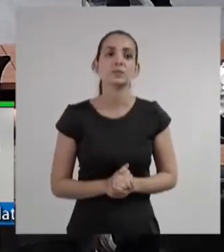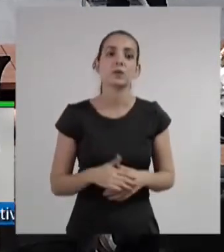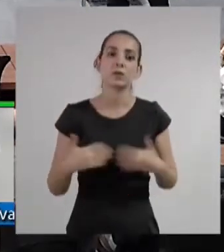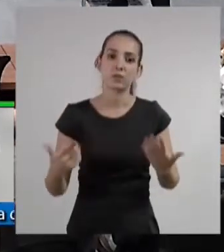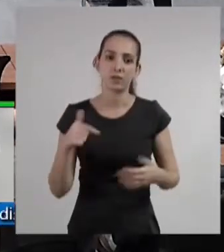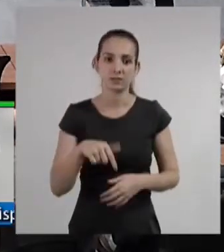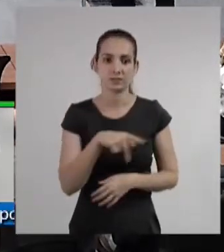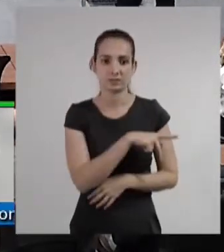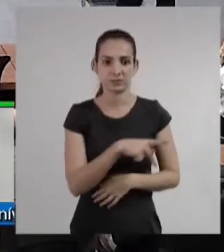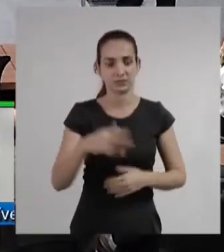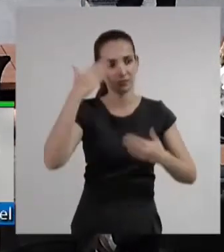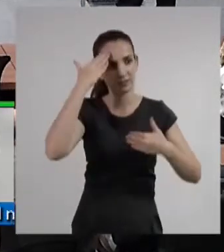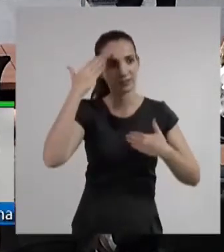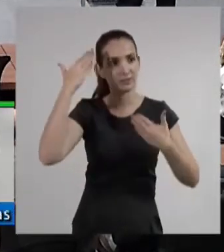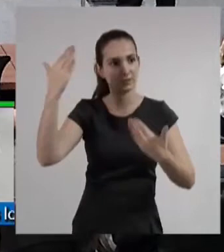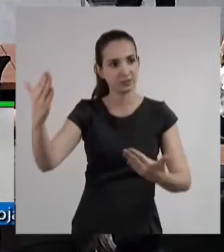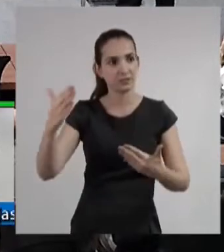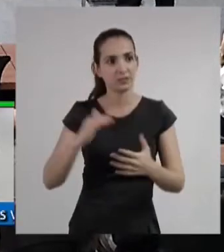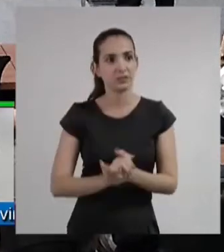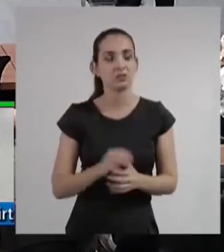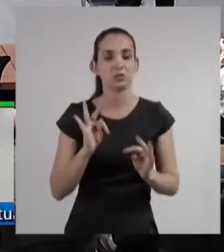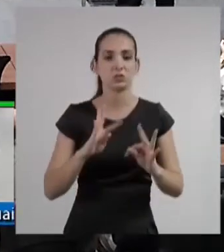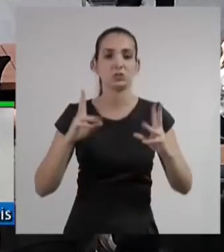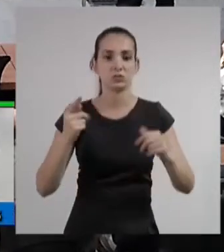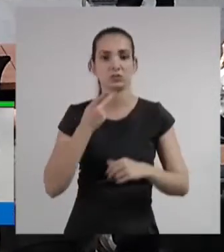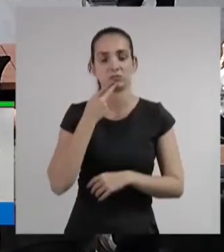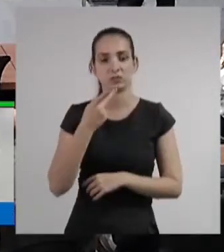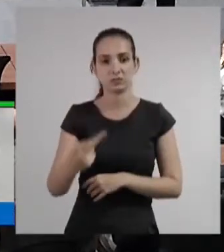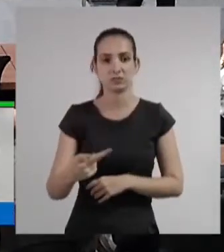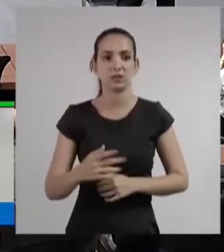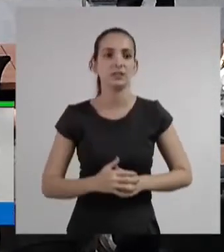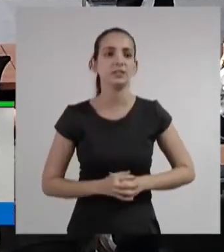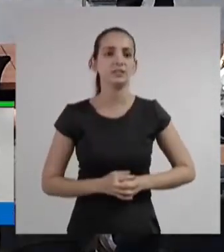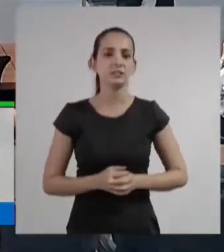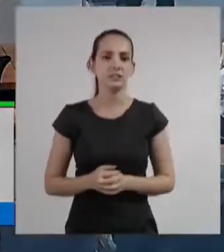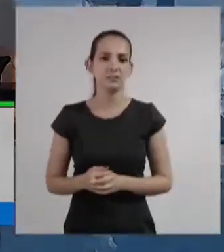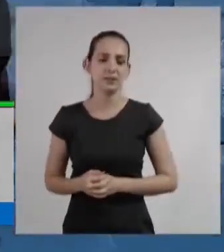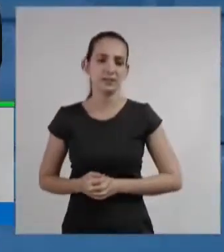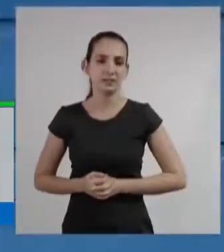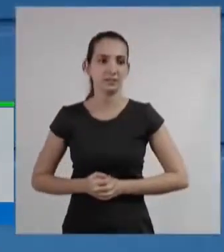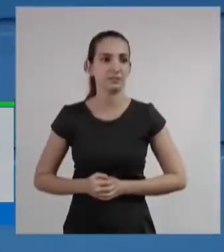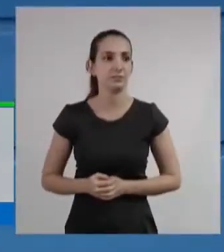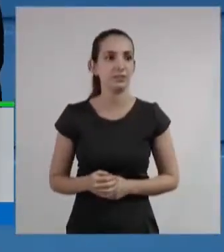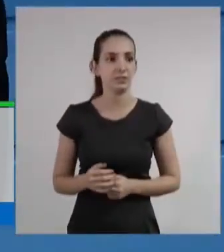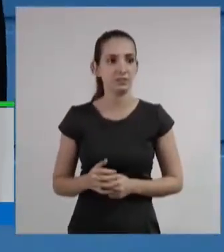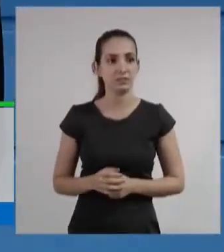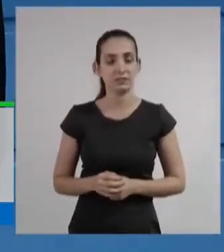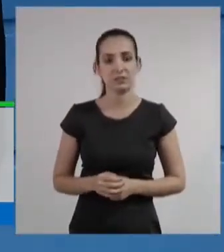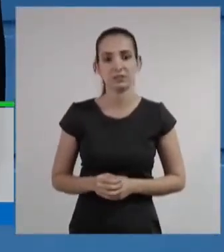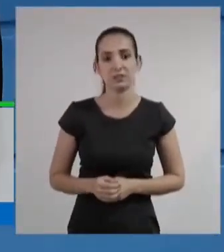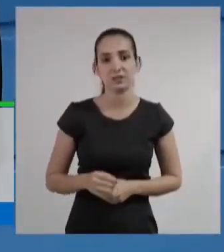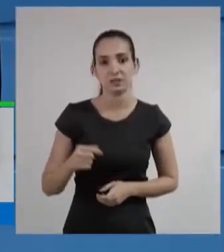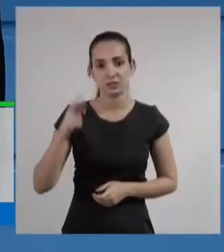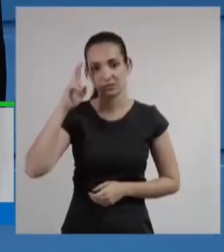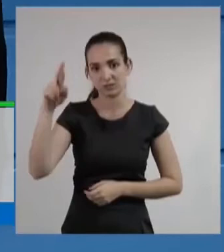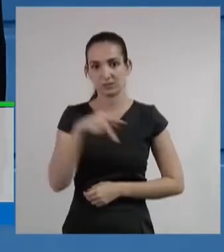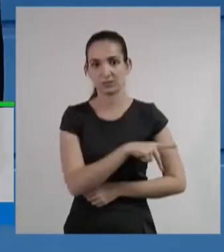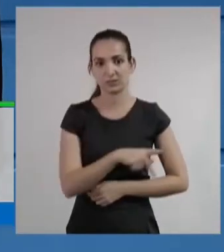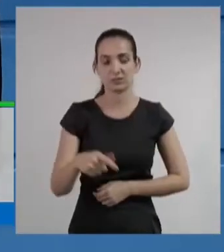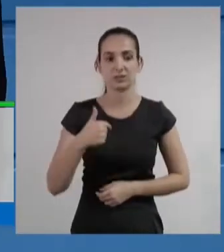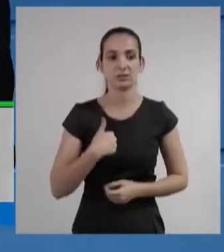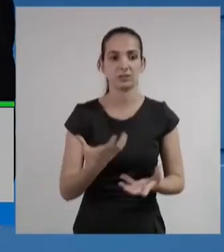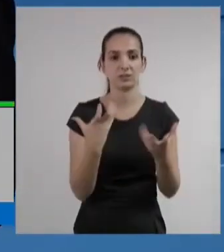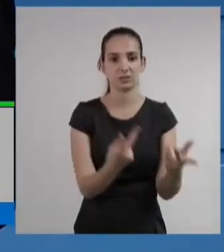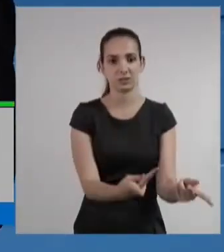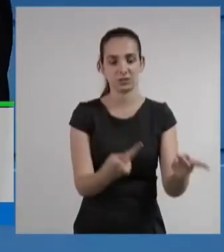ordem e agradece a sua manifestação. Pela ordem, deputado João Grandão. Senhor presidente, só queria fazer aqui um convite,